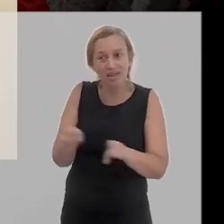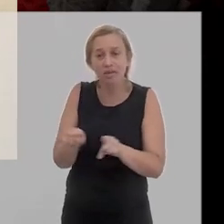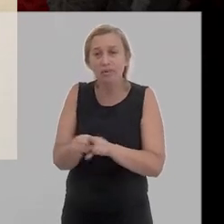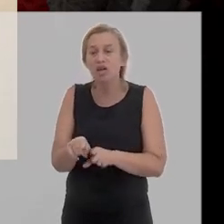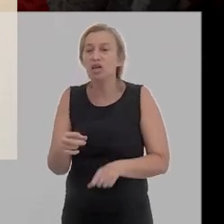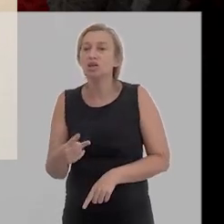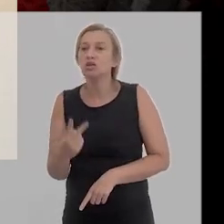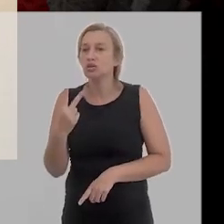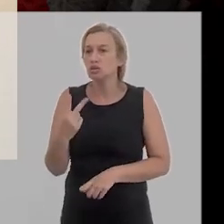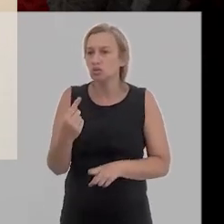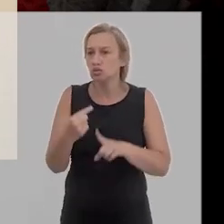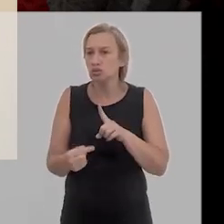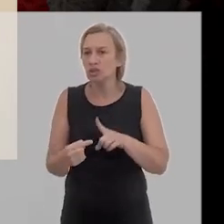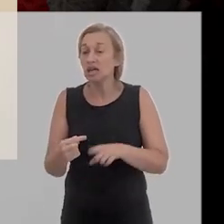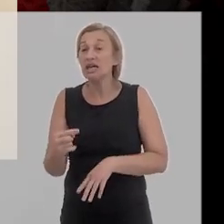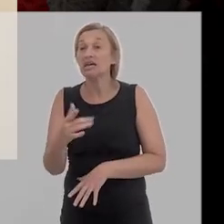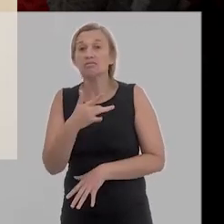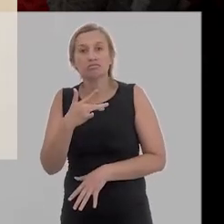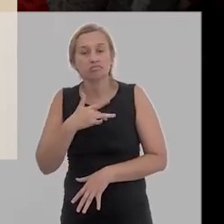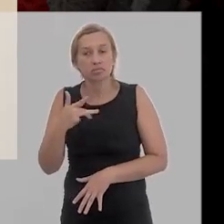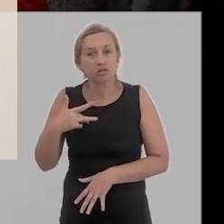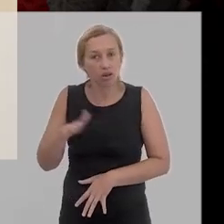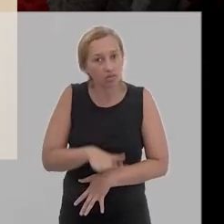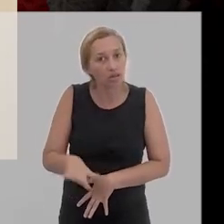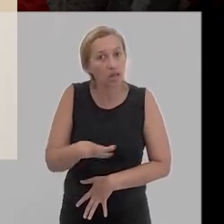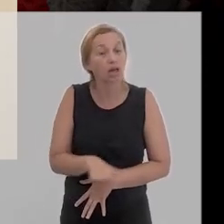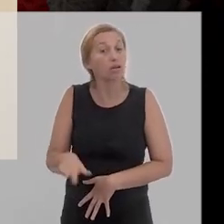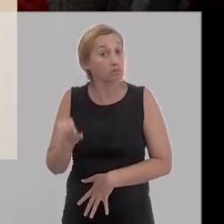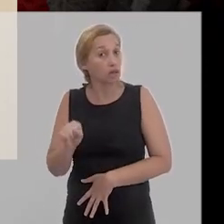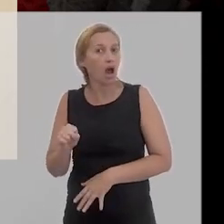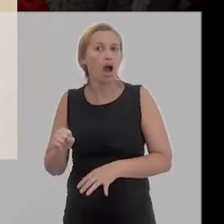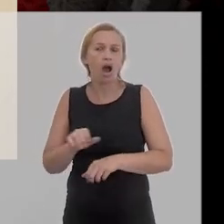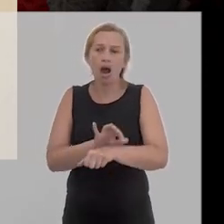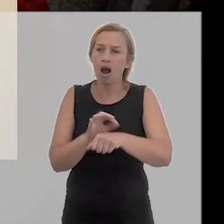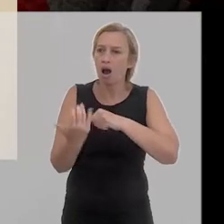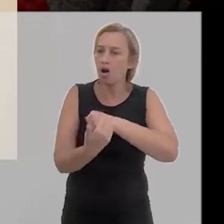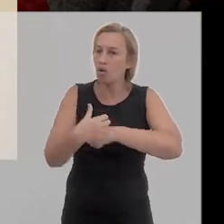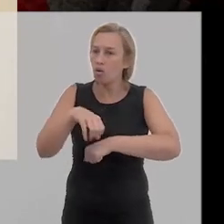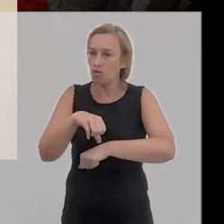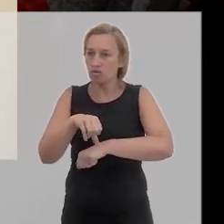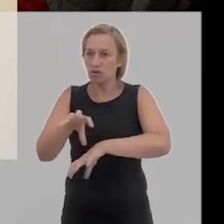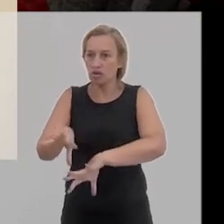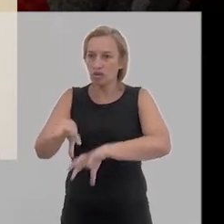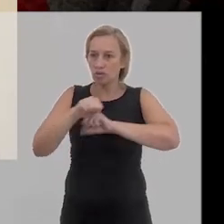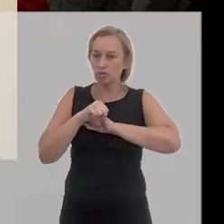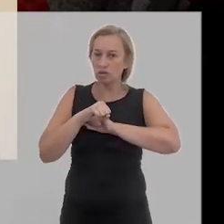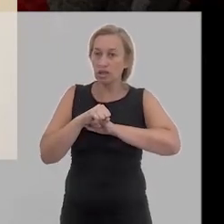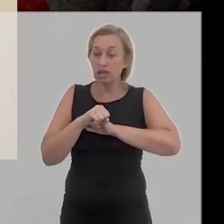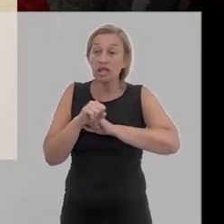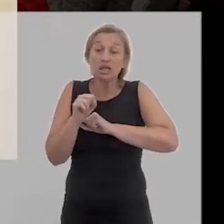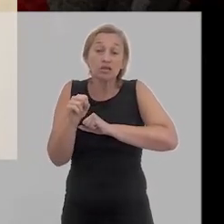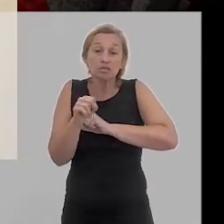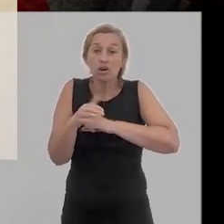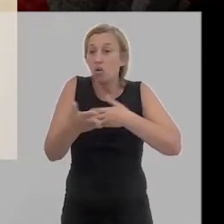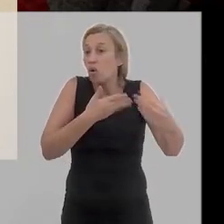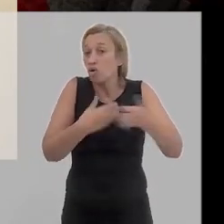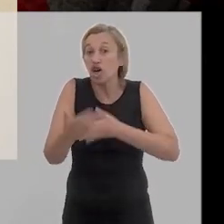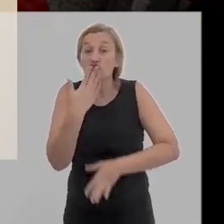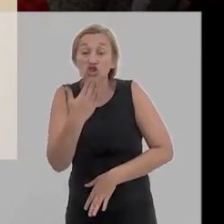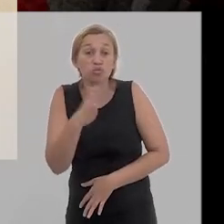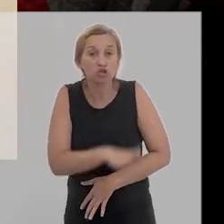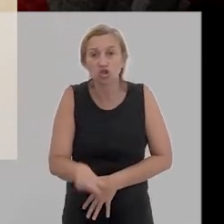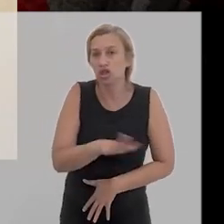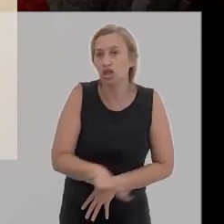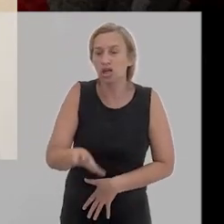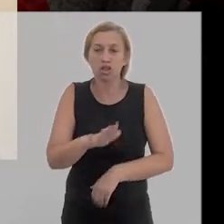que lembrar o seguinte: 2/3 foram em crianças saudáveis. Então, a Covid pega crianças com